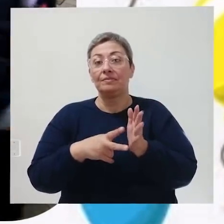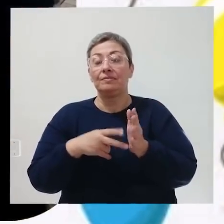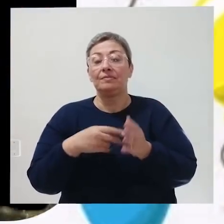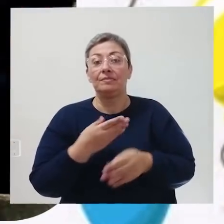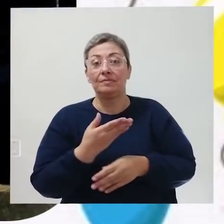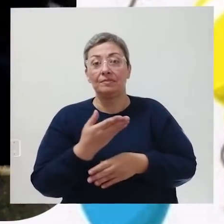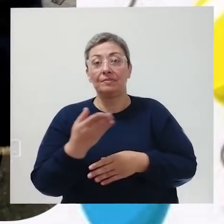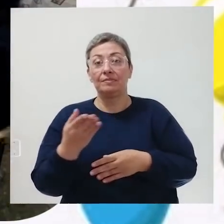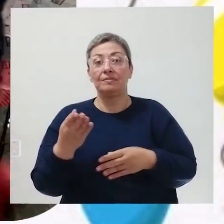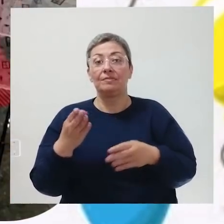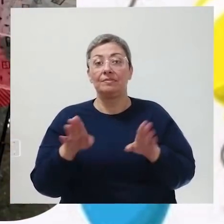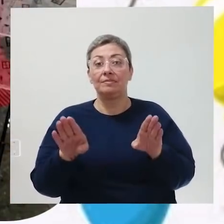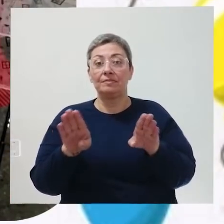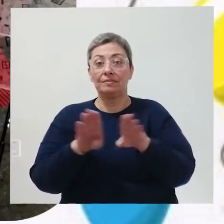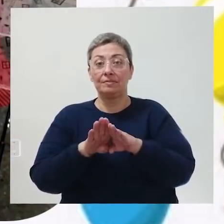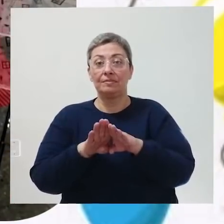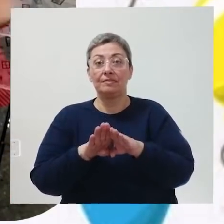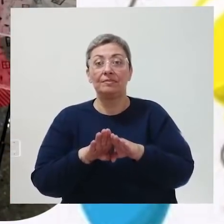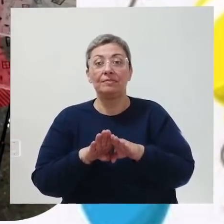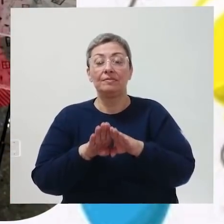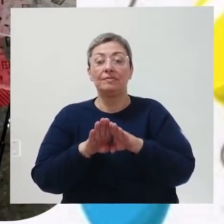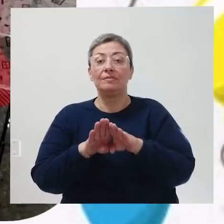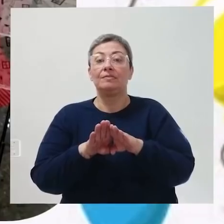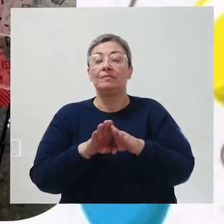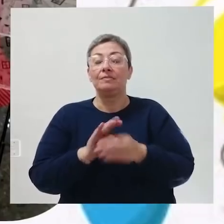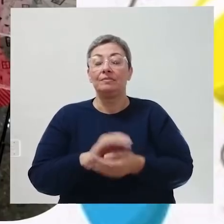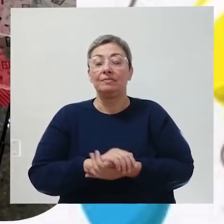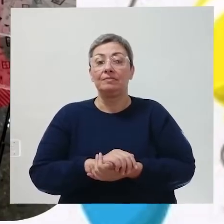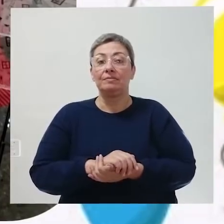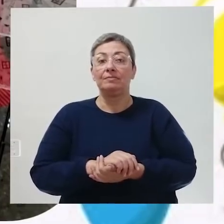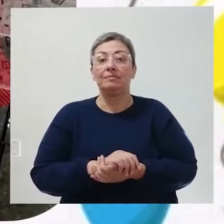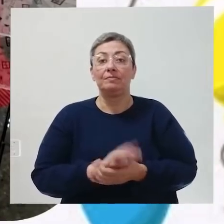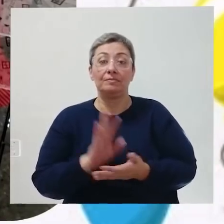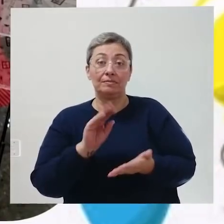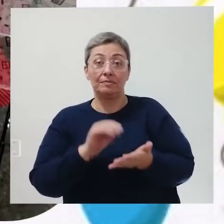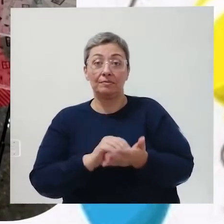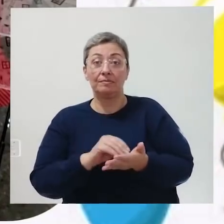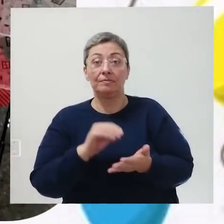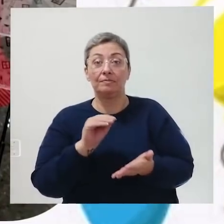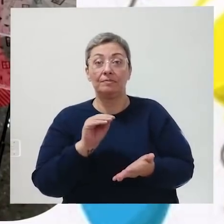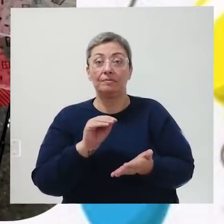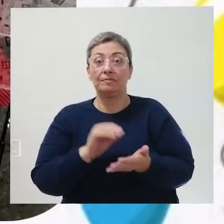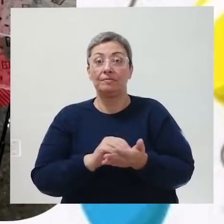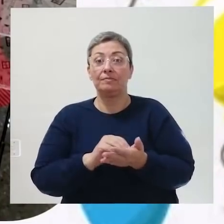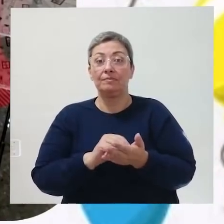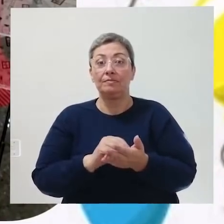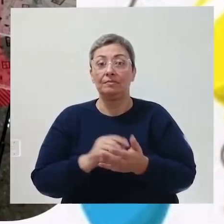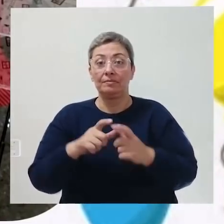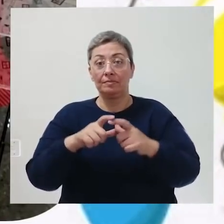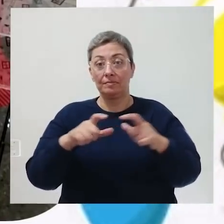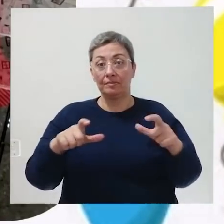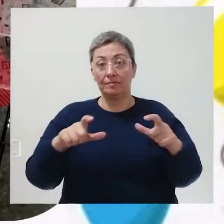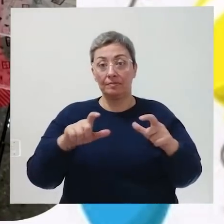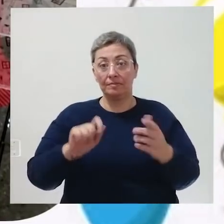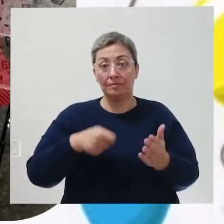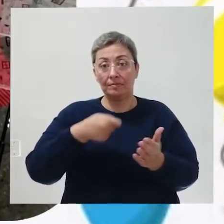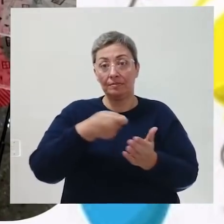o trem e você vai também. Só